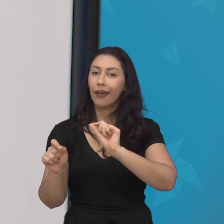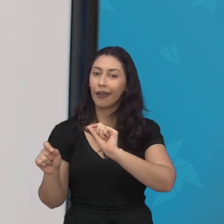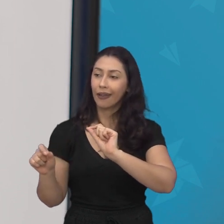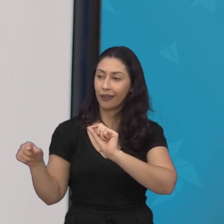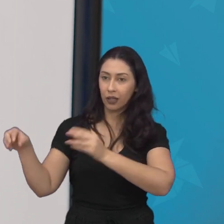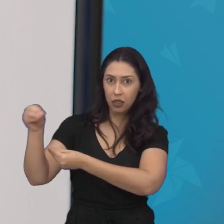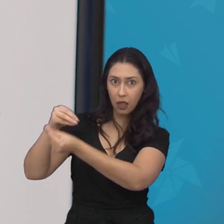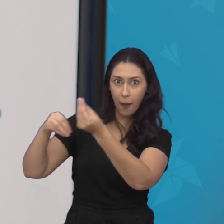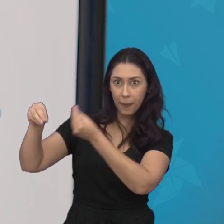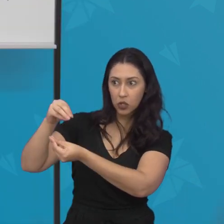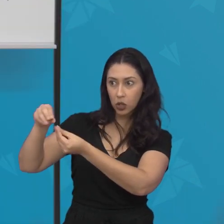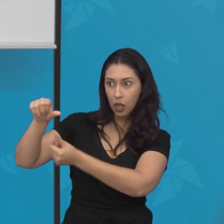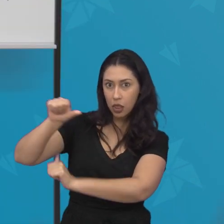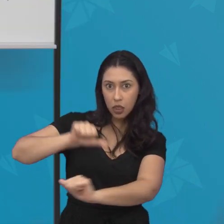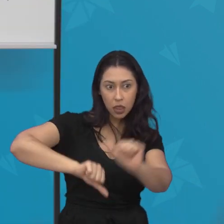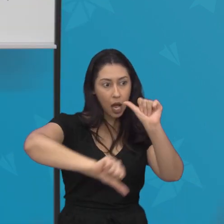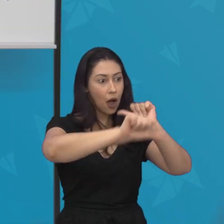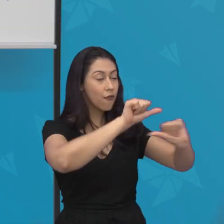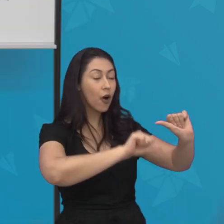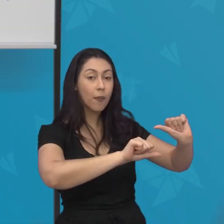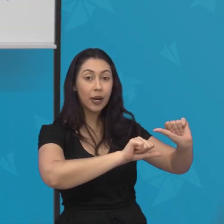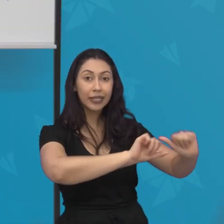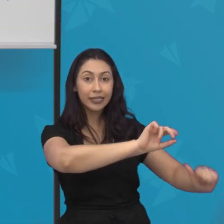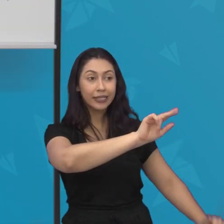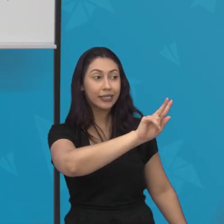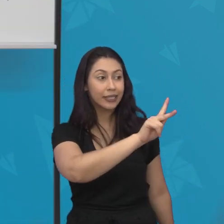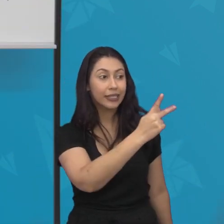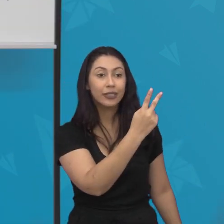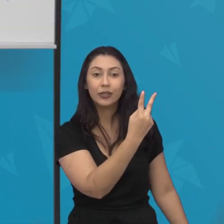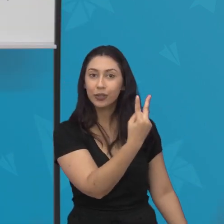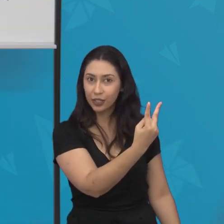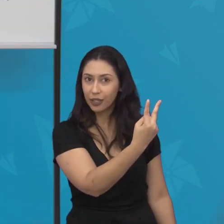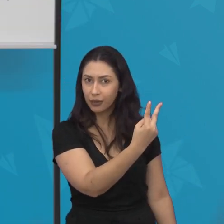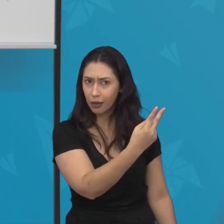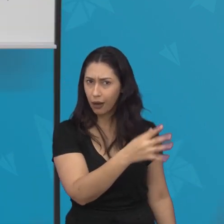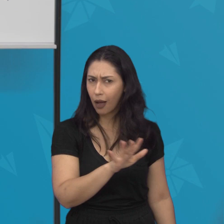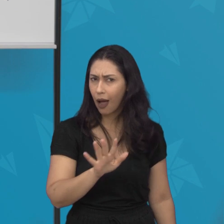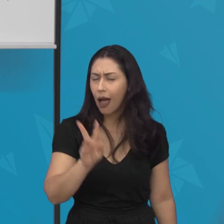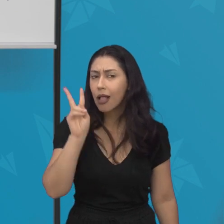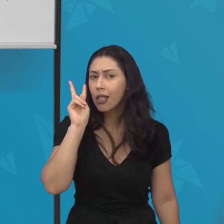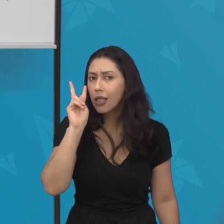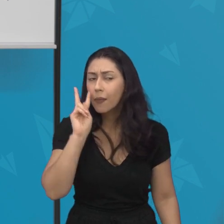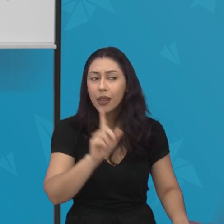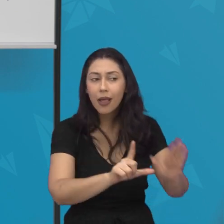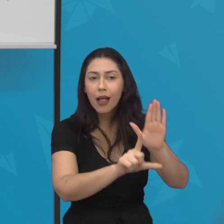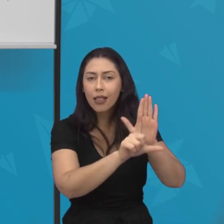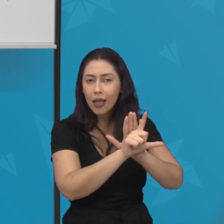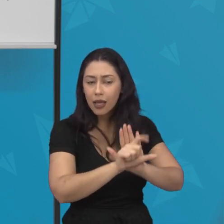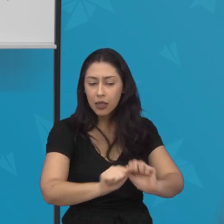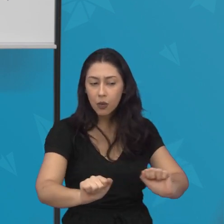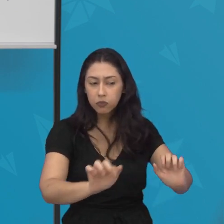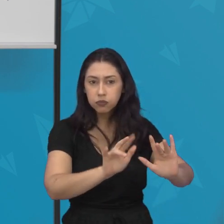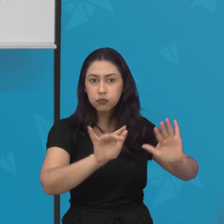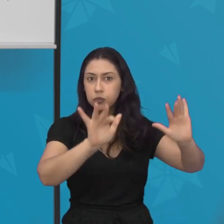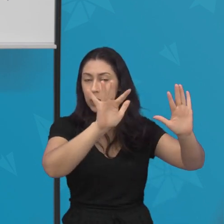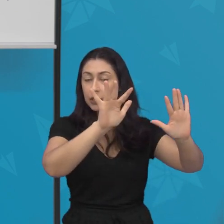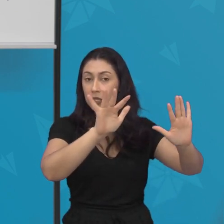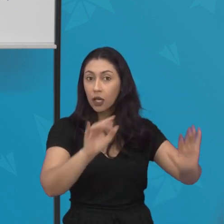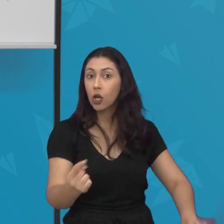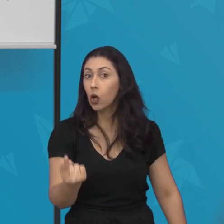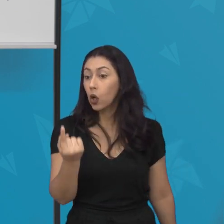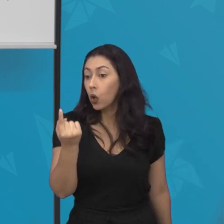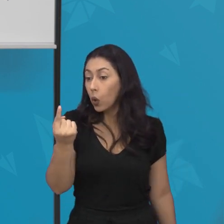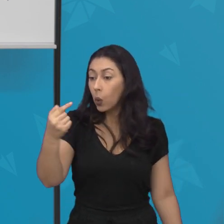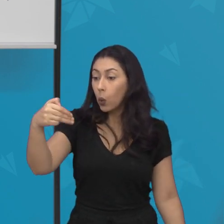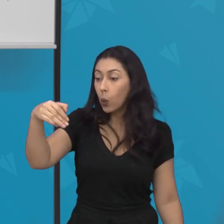gás e hidrogênio. Ou seja, lembre das leis dos gases e tudo mais, né, das aulas sobre gases, que um mol de qualquer